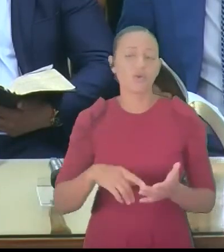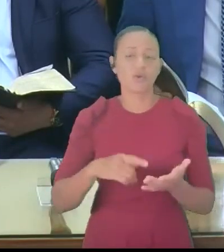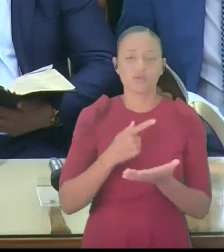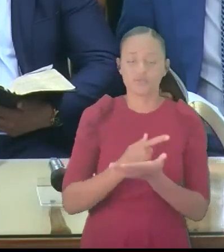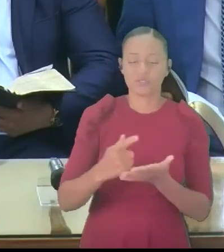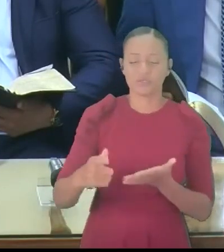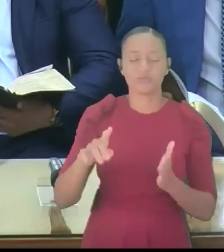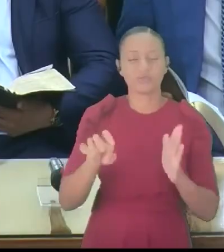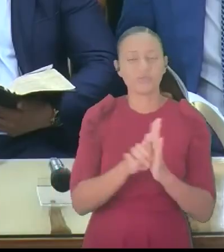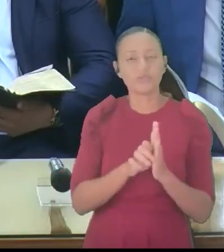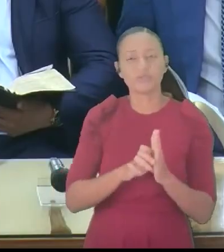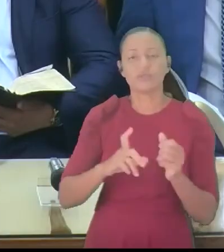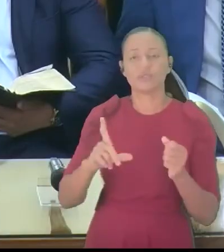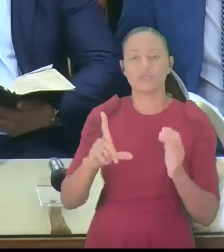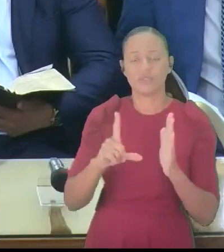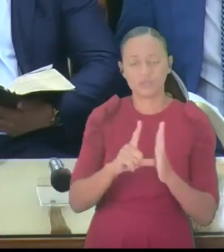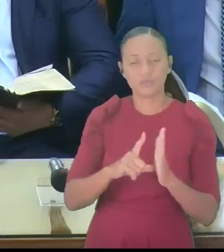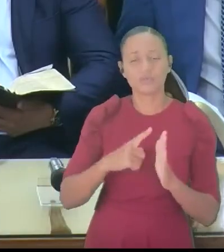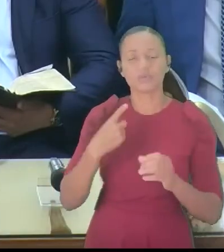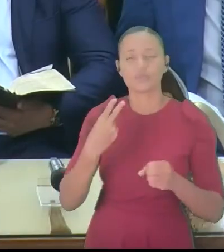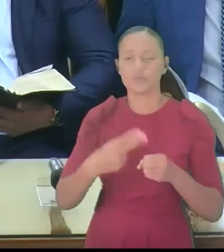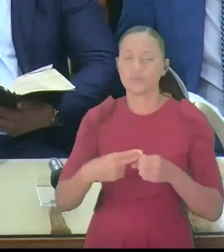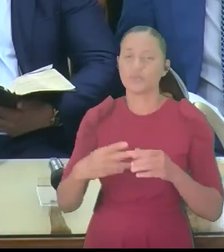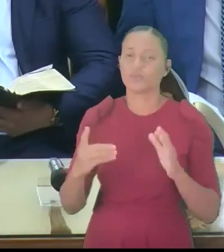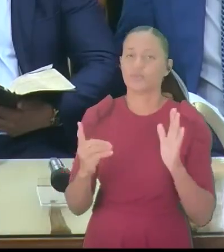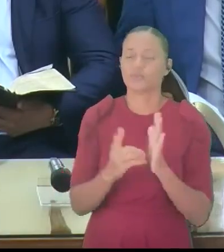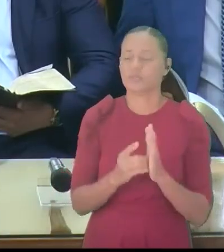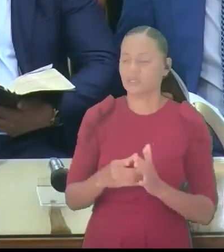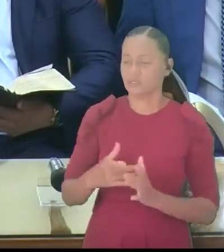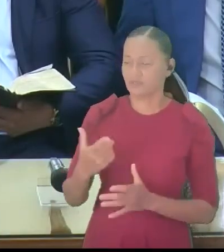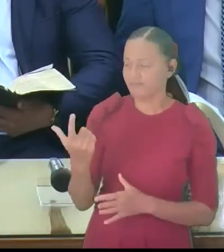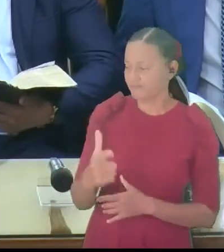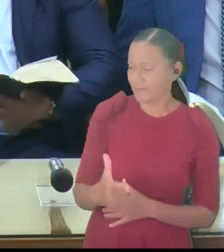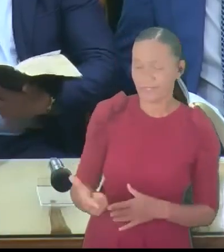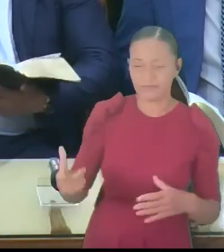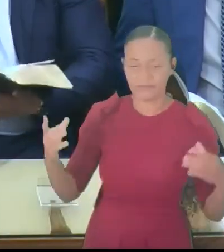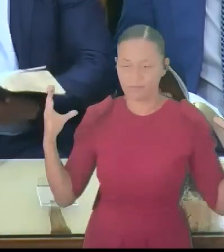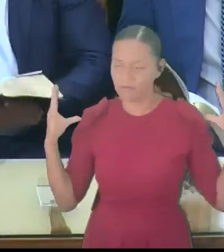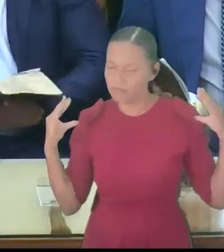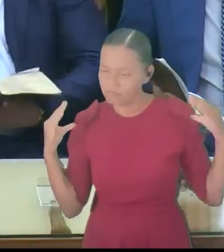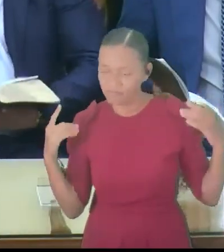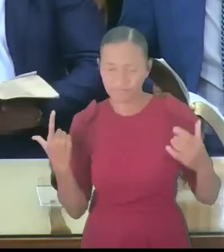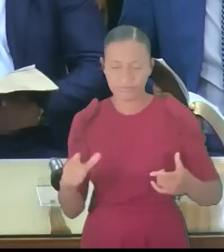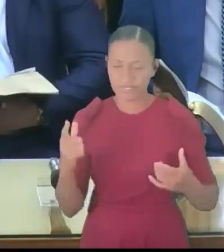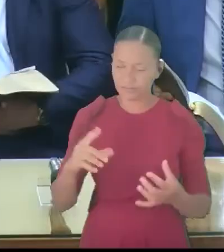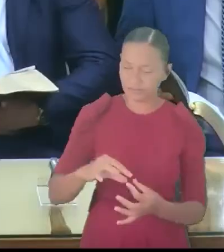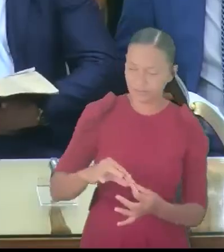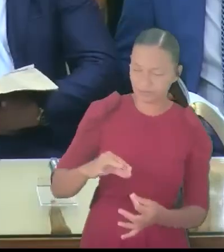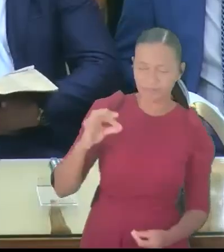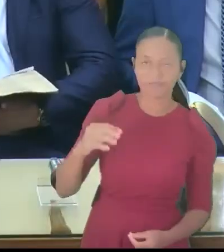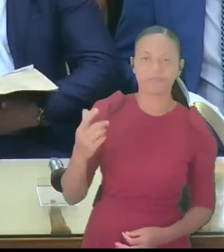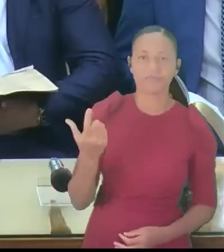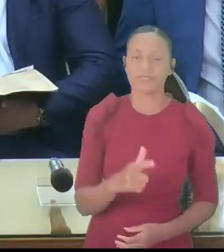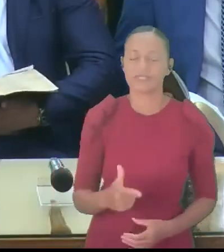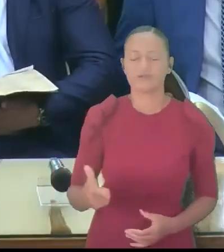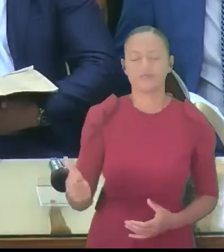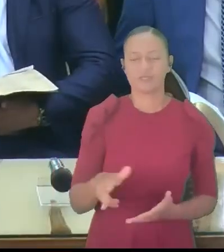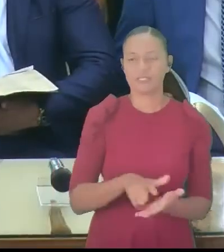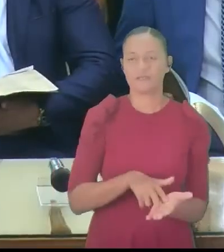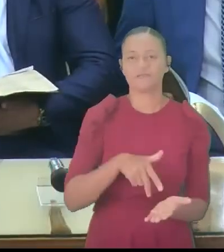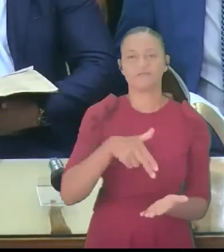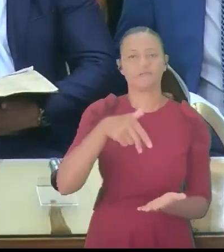Deuteronômio. Eram os saduceus. Eles diziam: não há anjo, nem há espírito e nem há ressurreição.